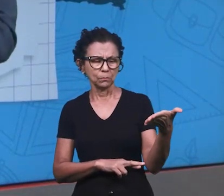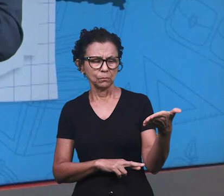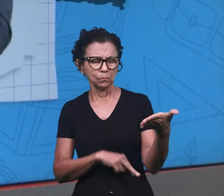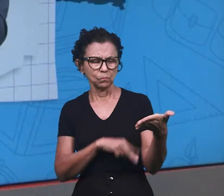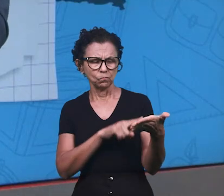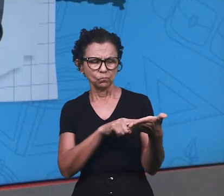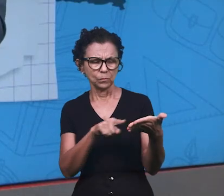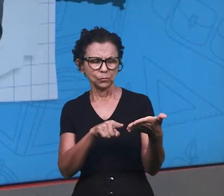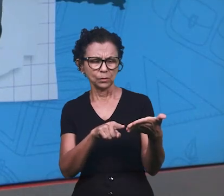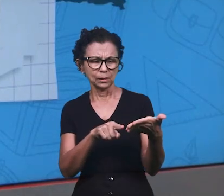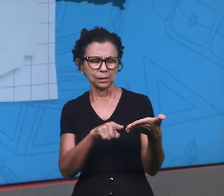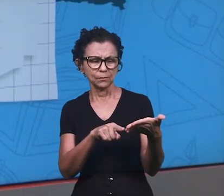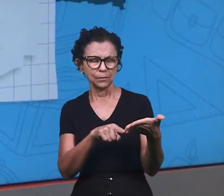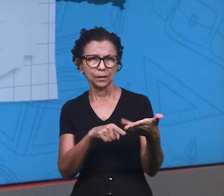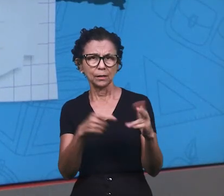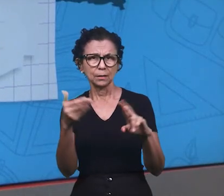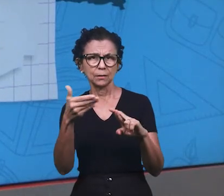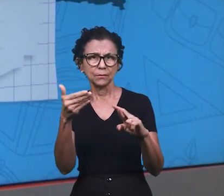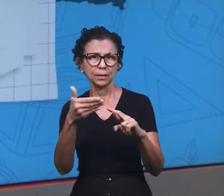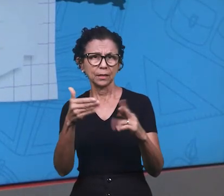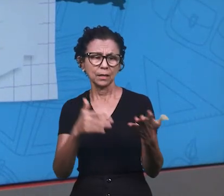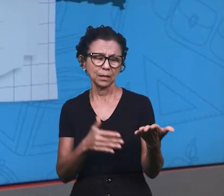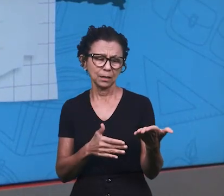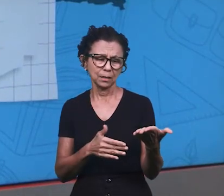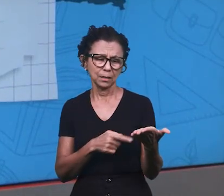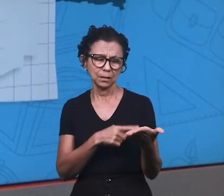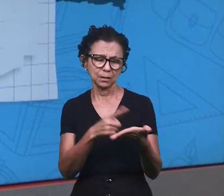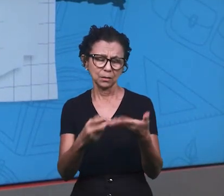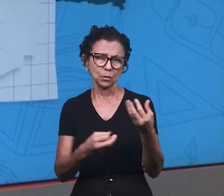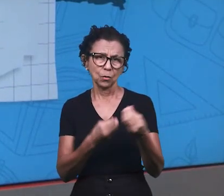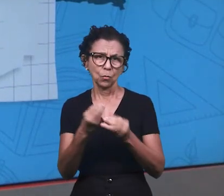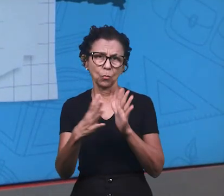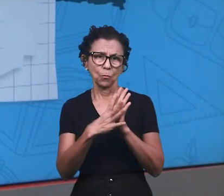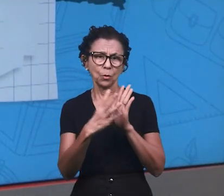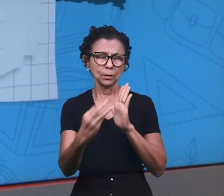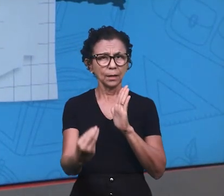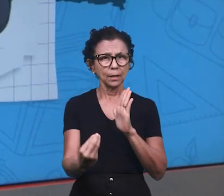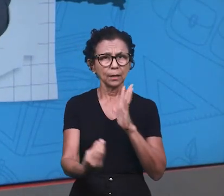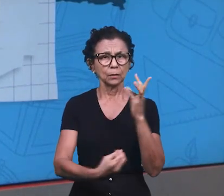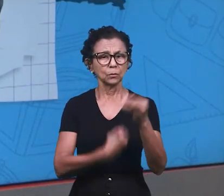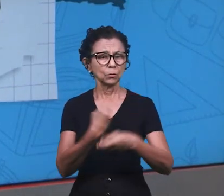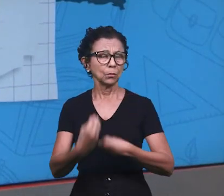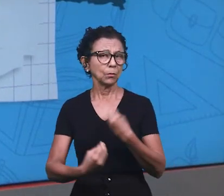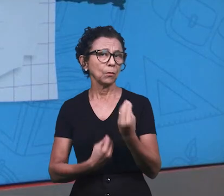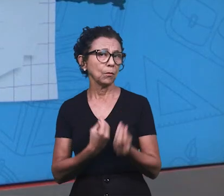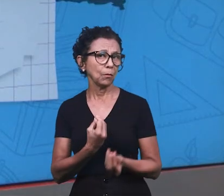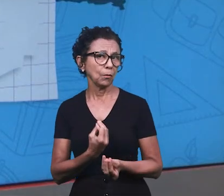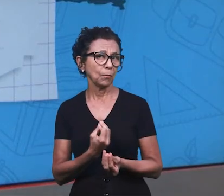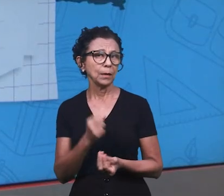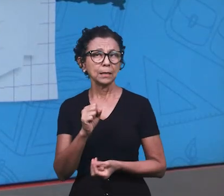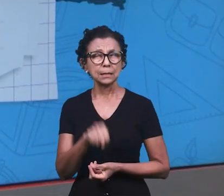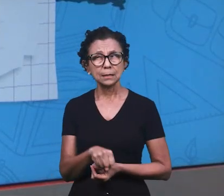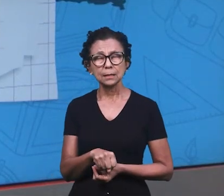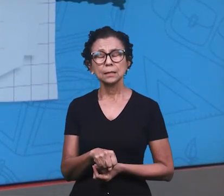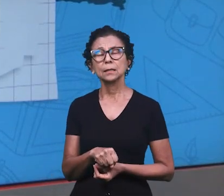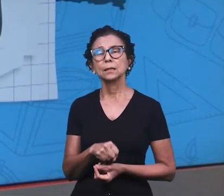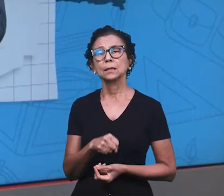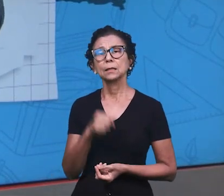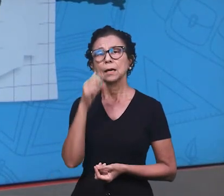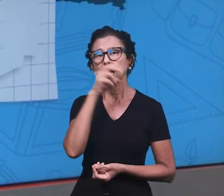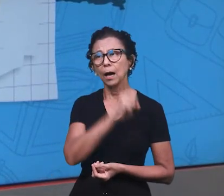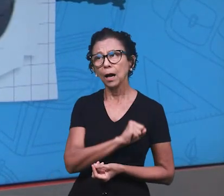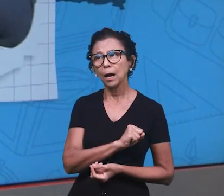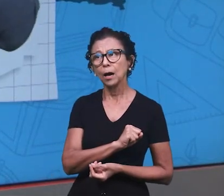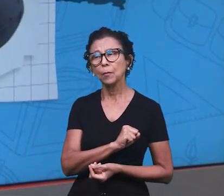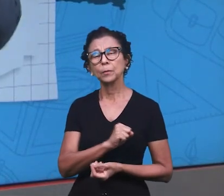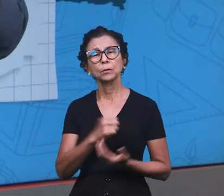recursos coesivos numa redação nota 1000. Nesse cenário, desse modo, dessa forma, assim, logo, portanto. E